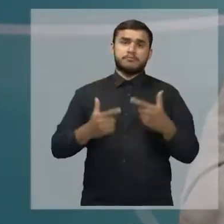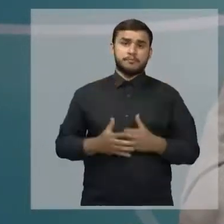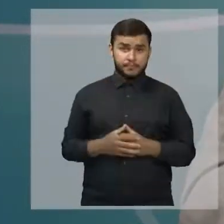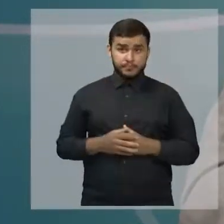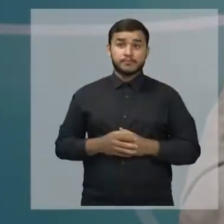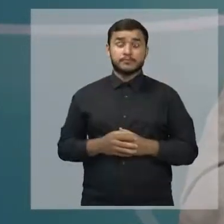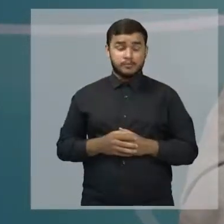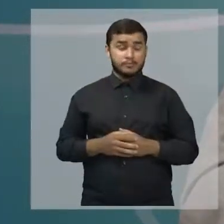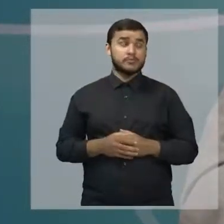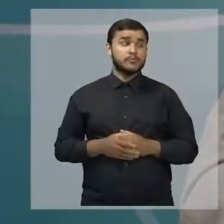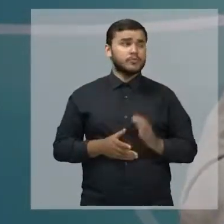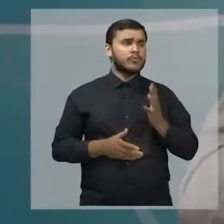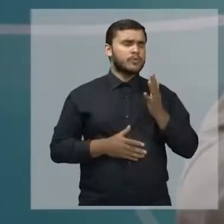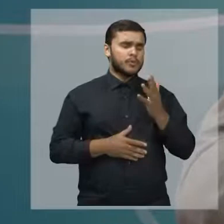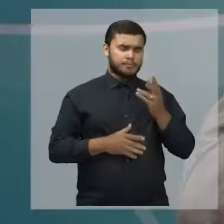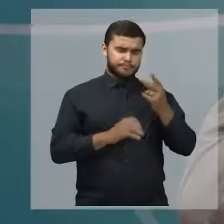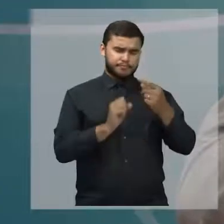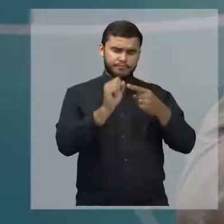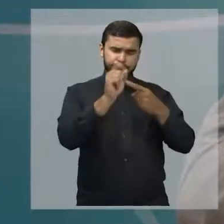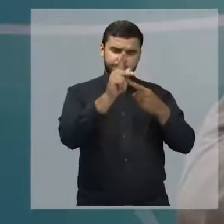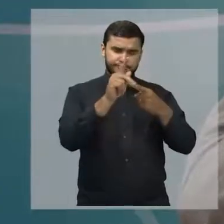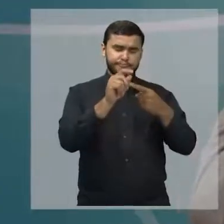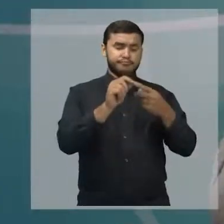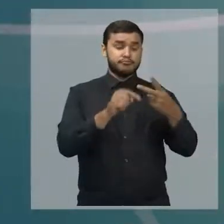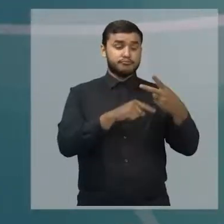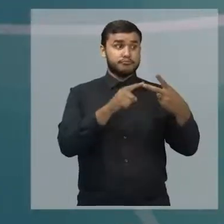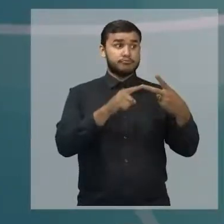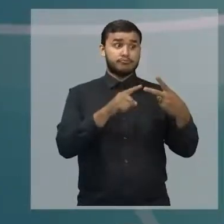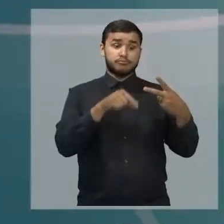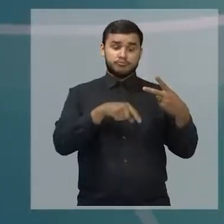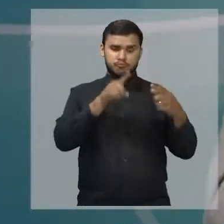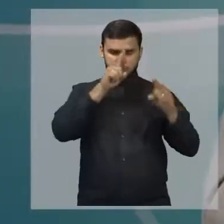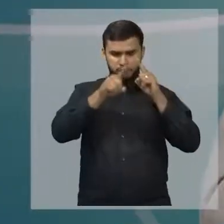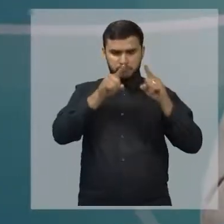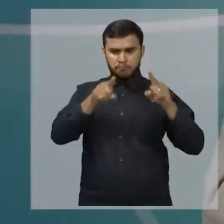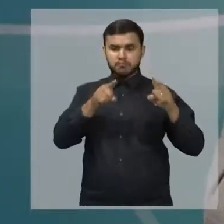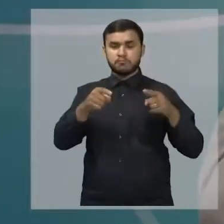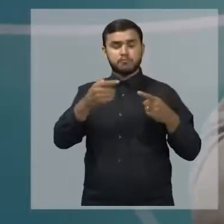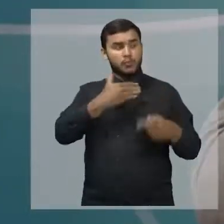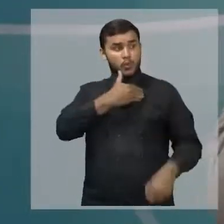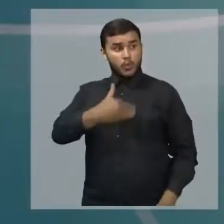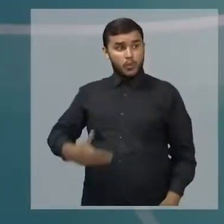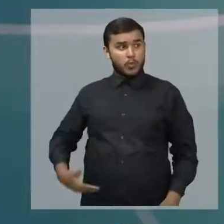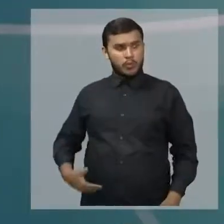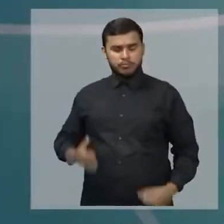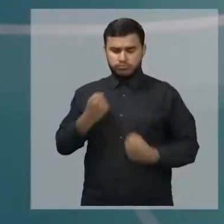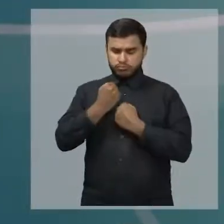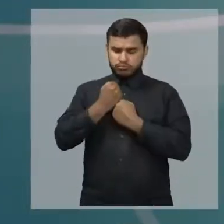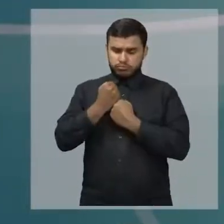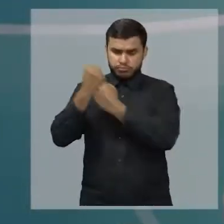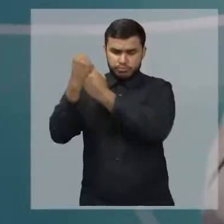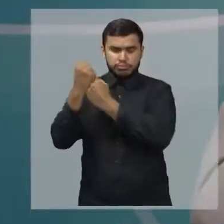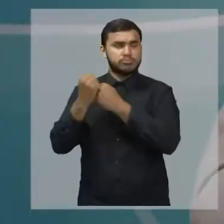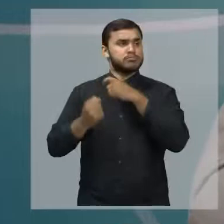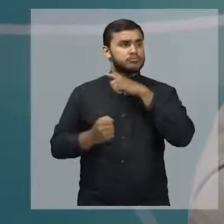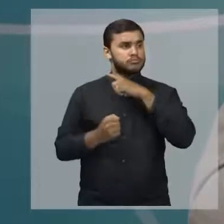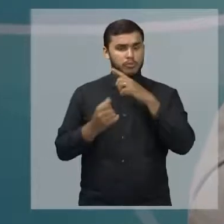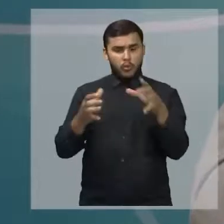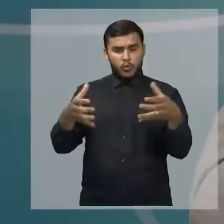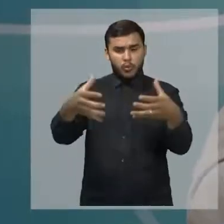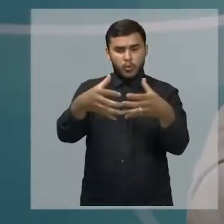dos partidos políticos, é essa governativa, de participar do governo, de fornecer quadros para o